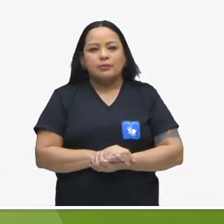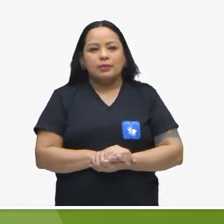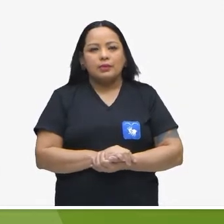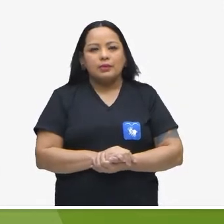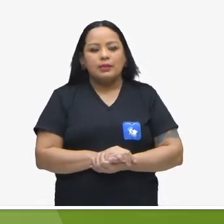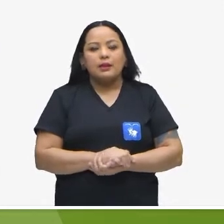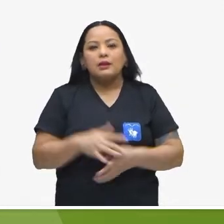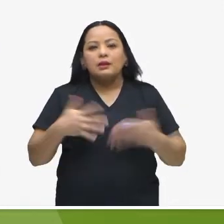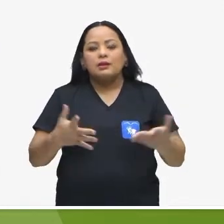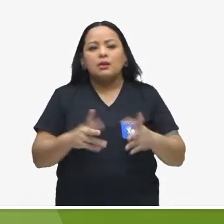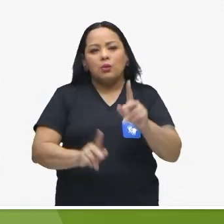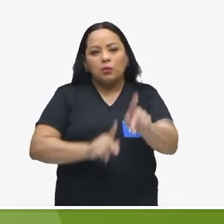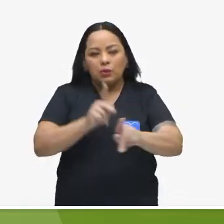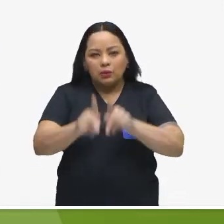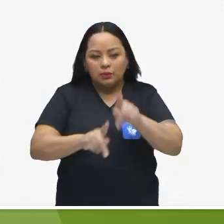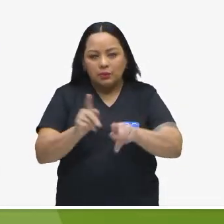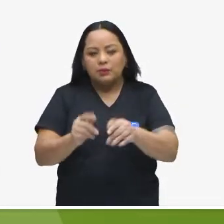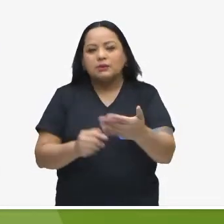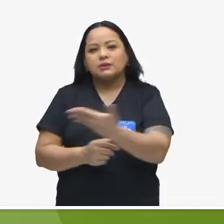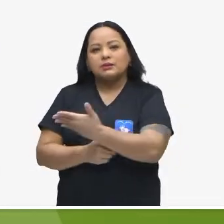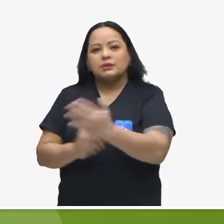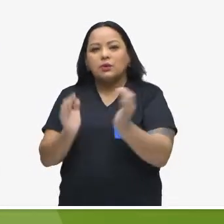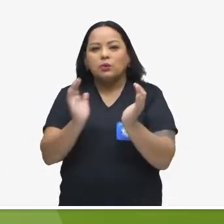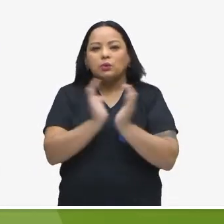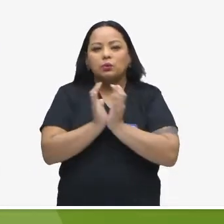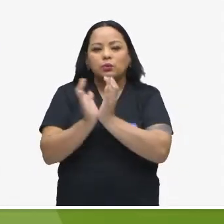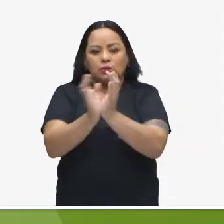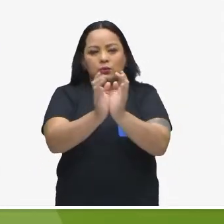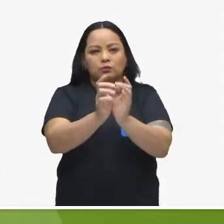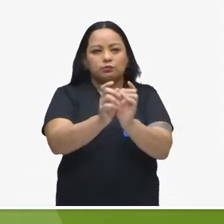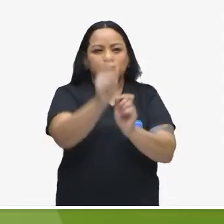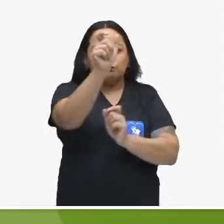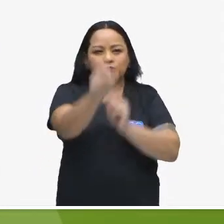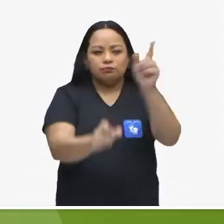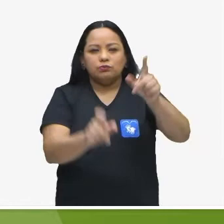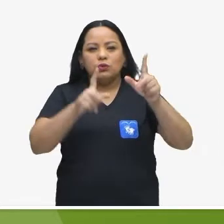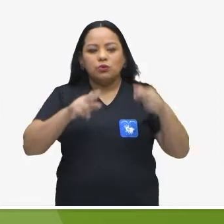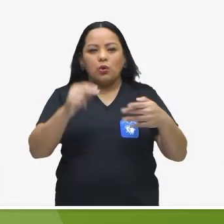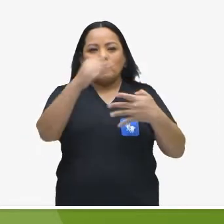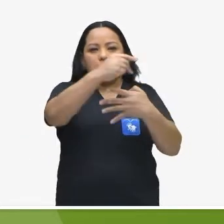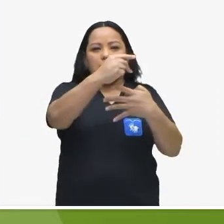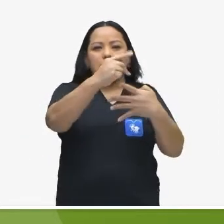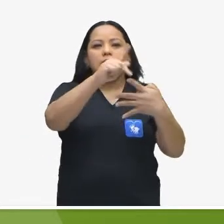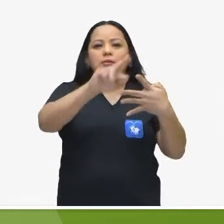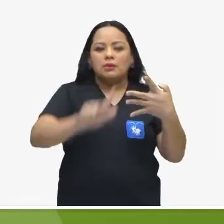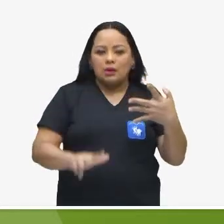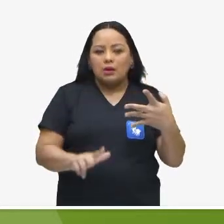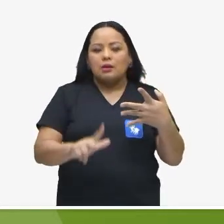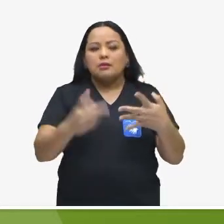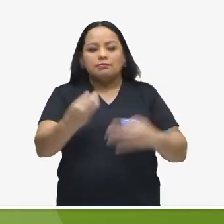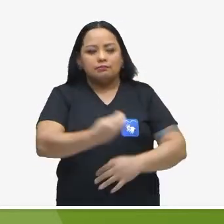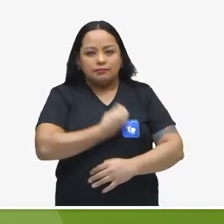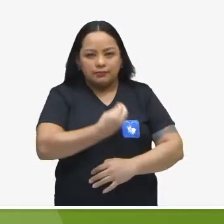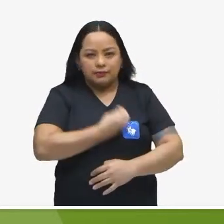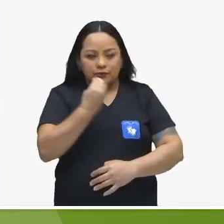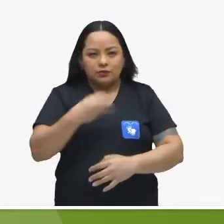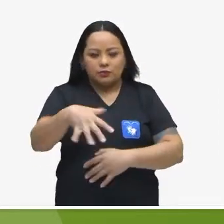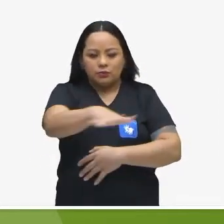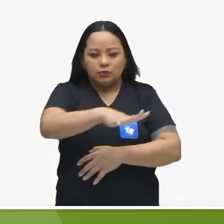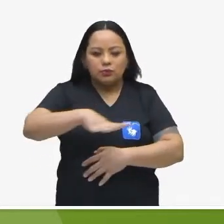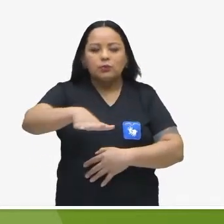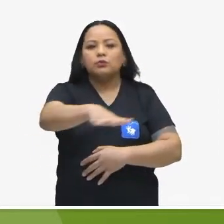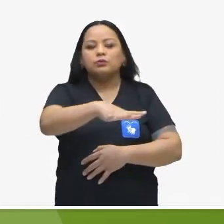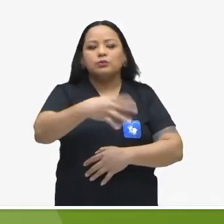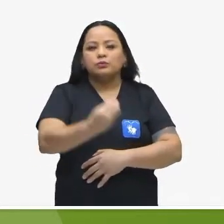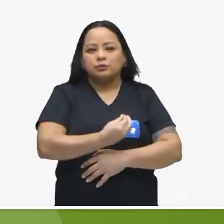a população vai ser o conjunto de indivíduos de uma mesma espécie que vive em uma